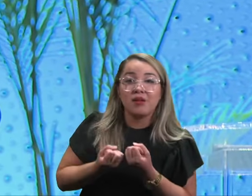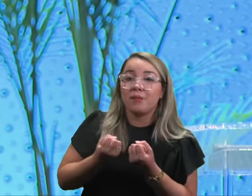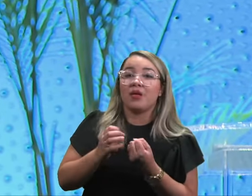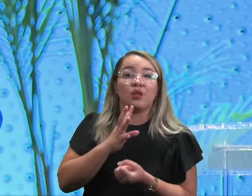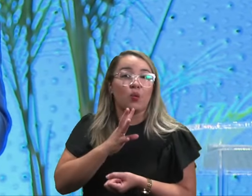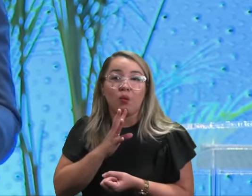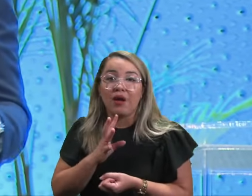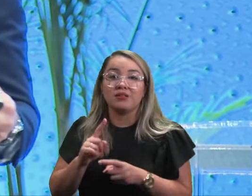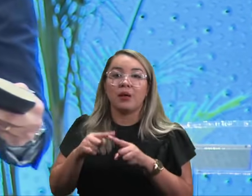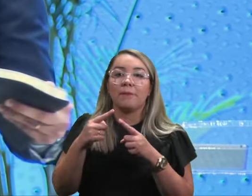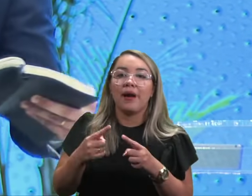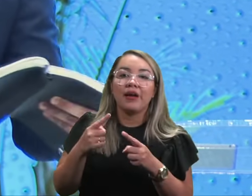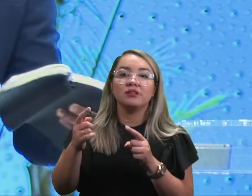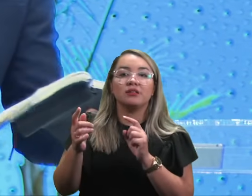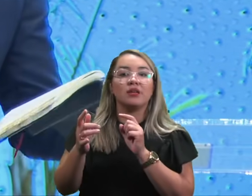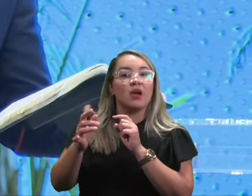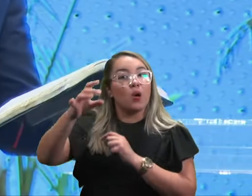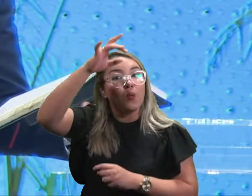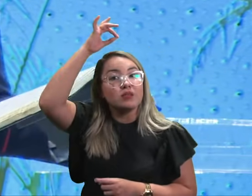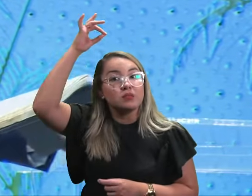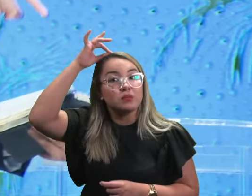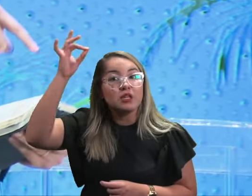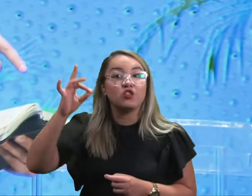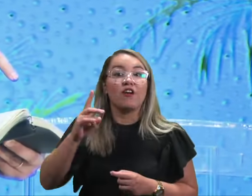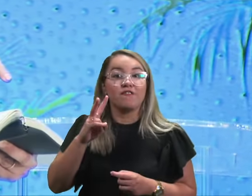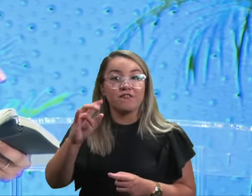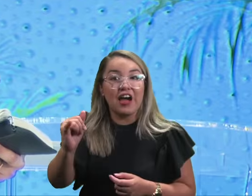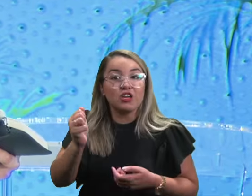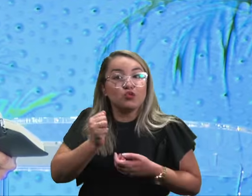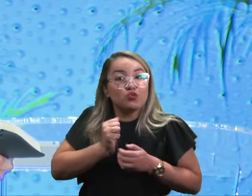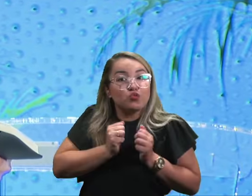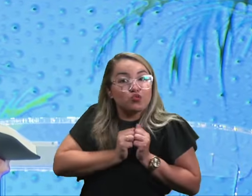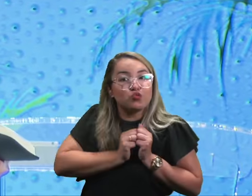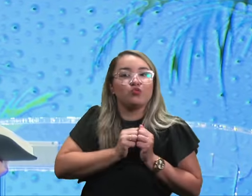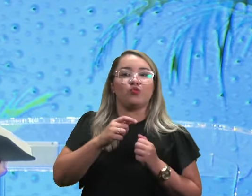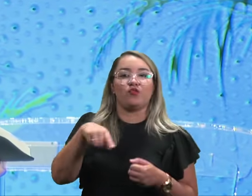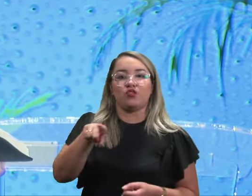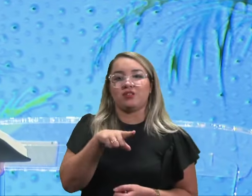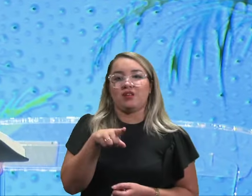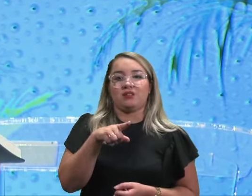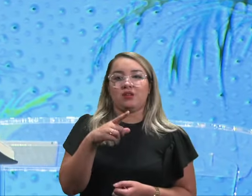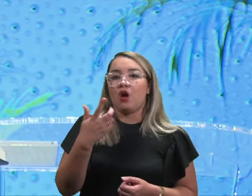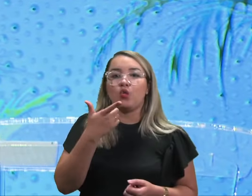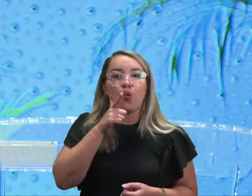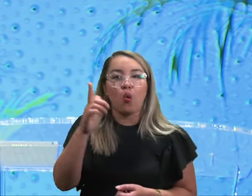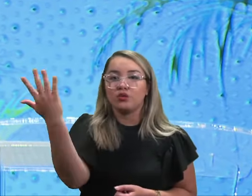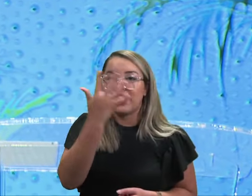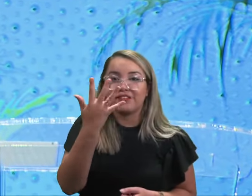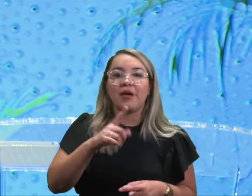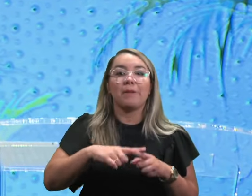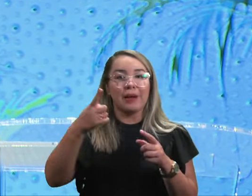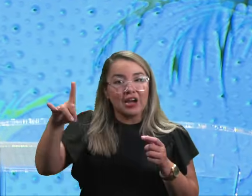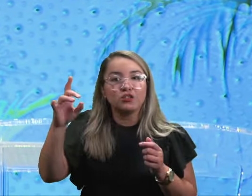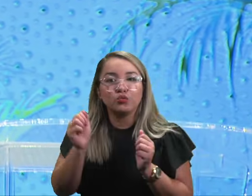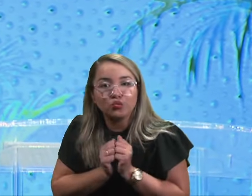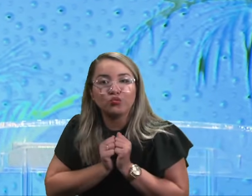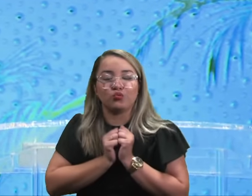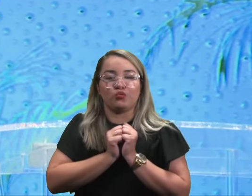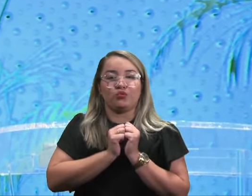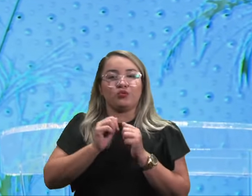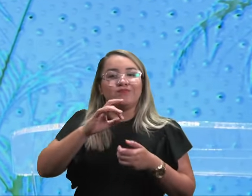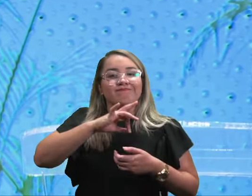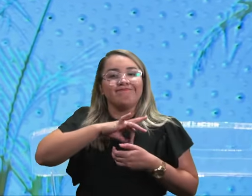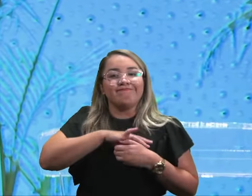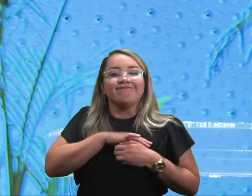com vocês e ele estará em vocês. Amém? Ele vai estar em vocês, vai estar